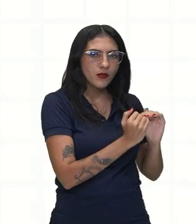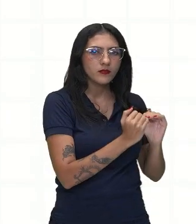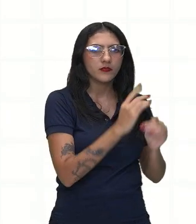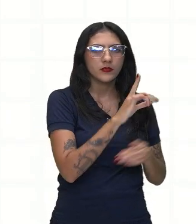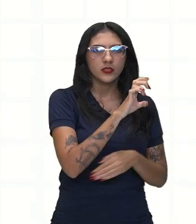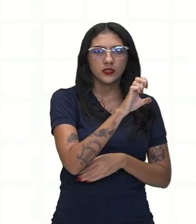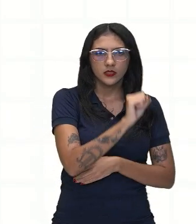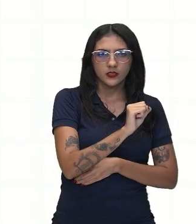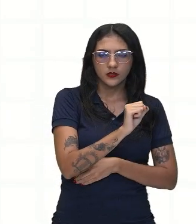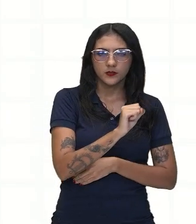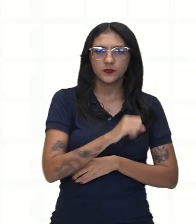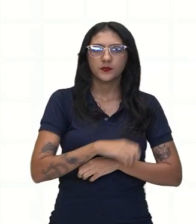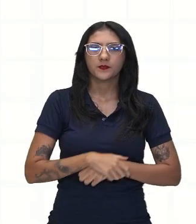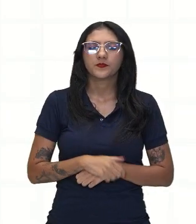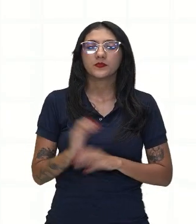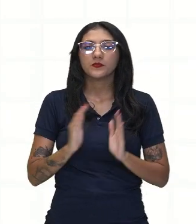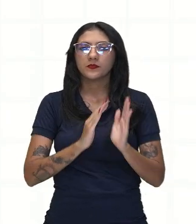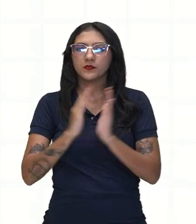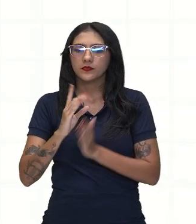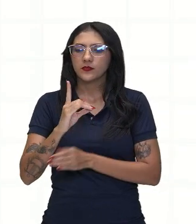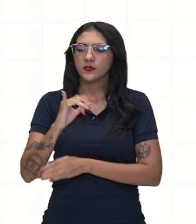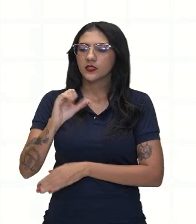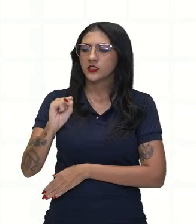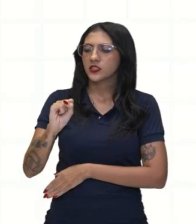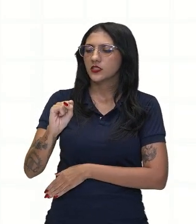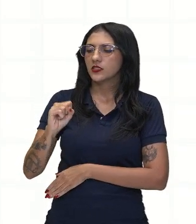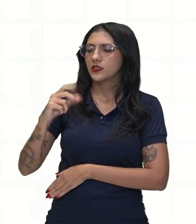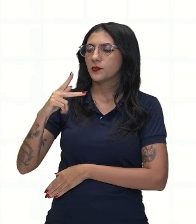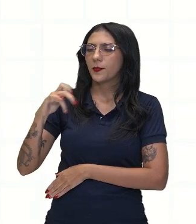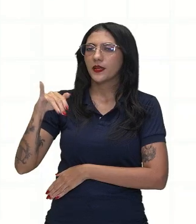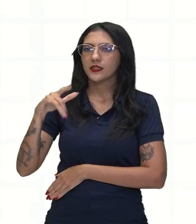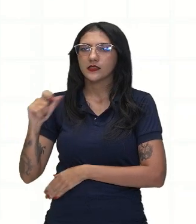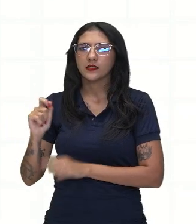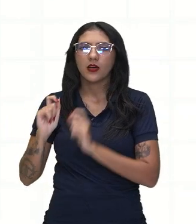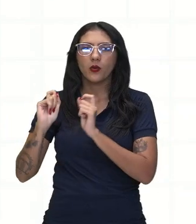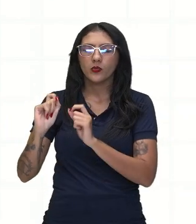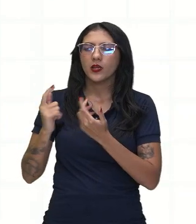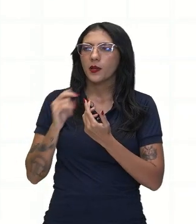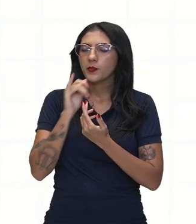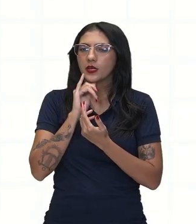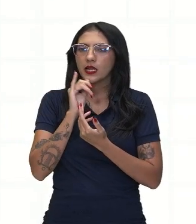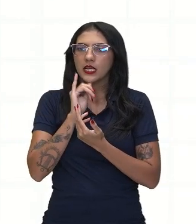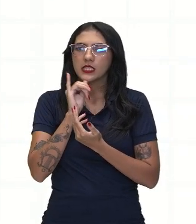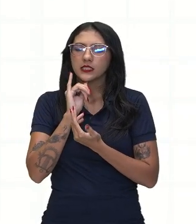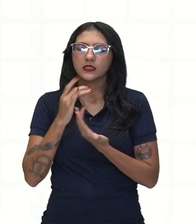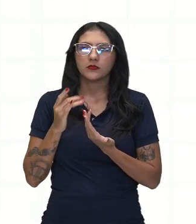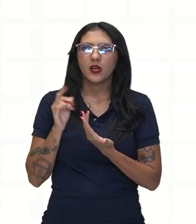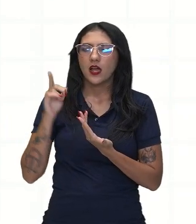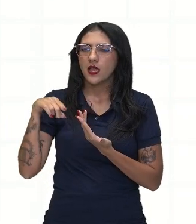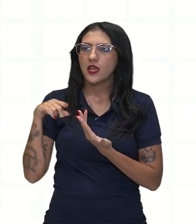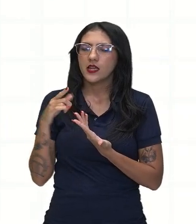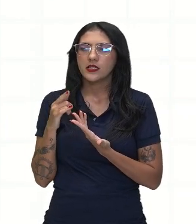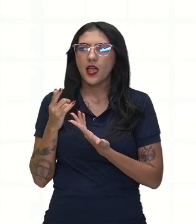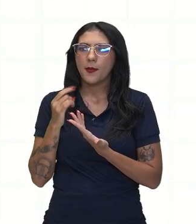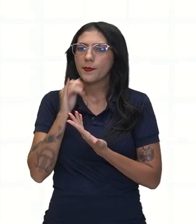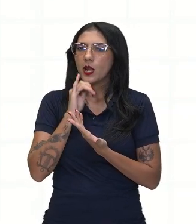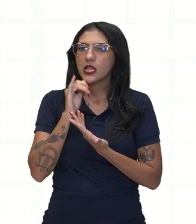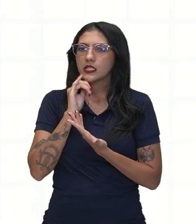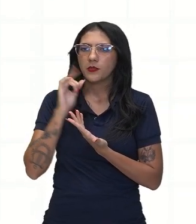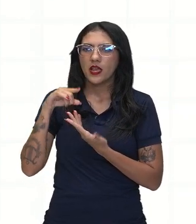E, né? E dispensa desobriga. Então, ele está dispensado